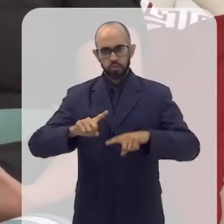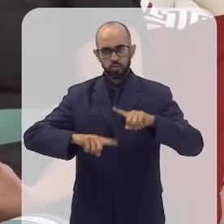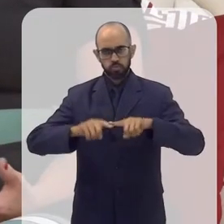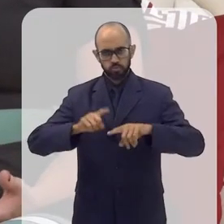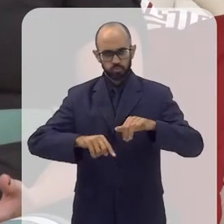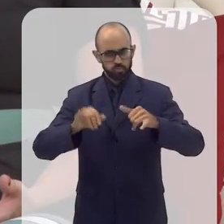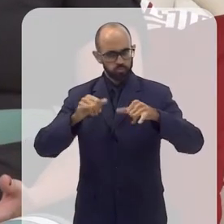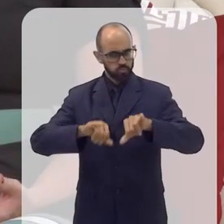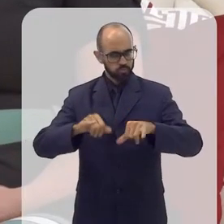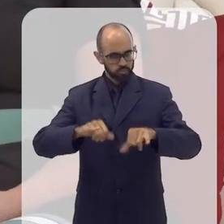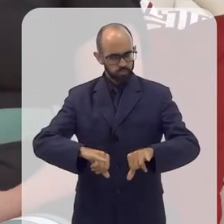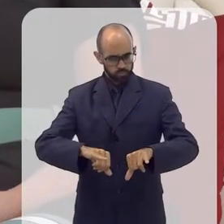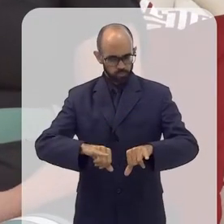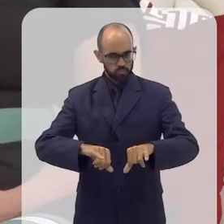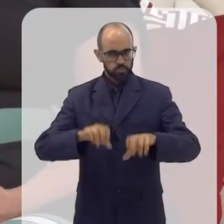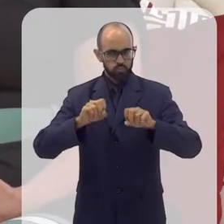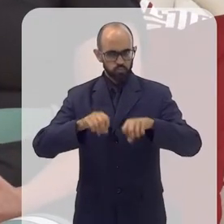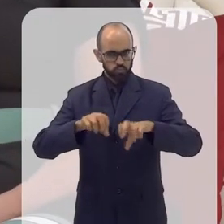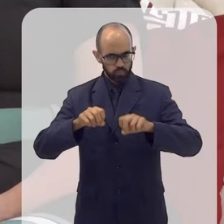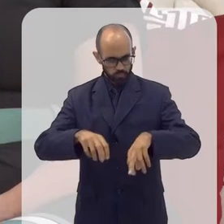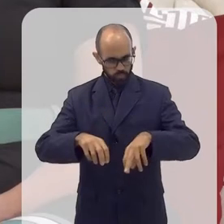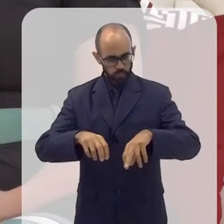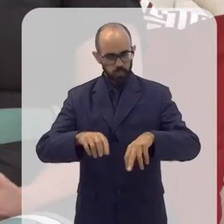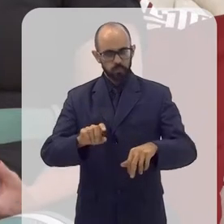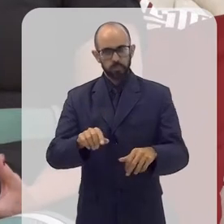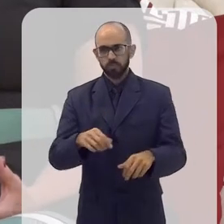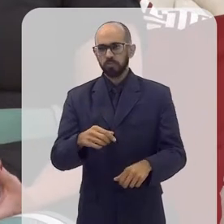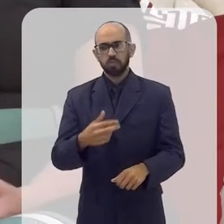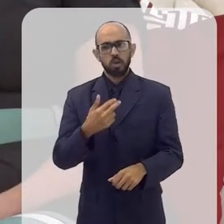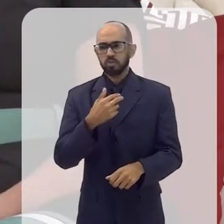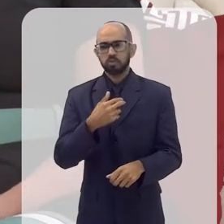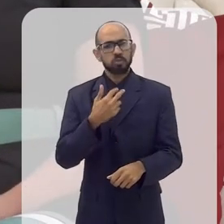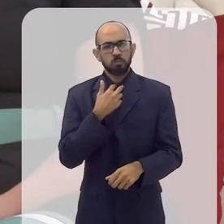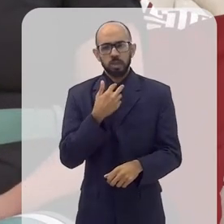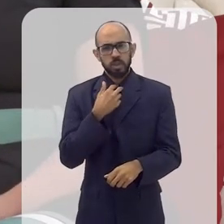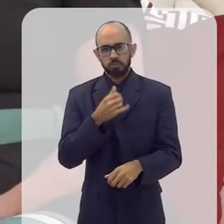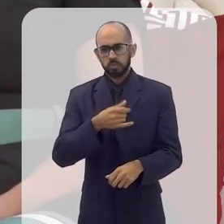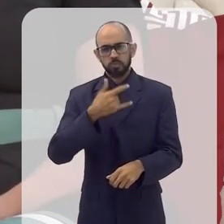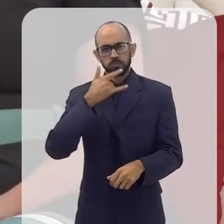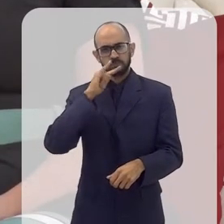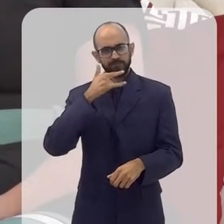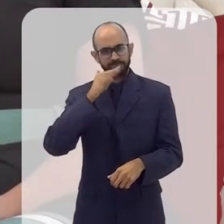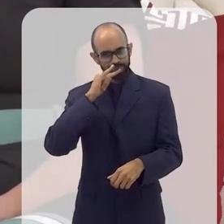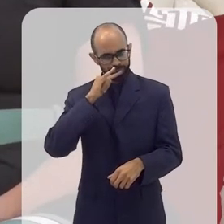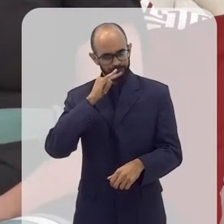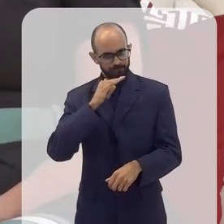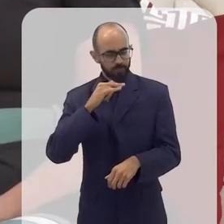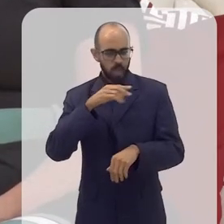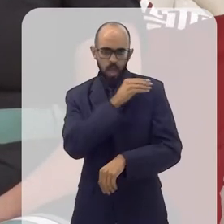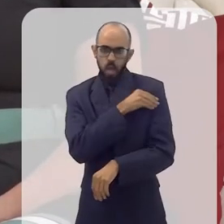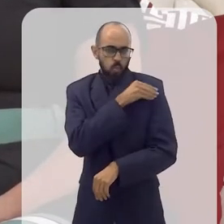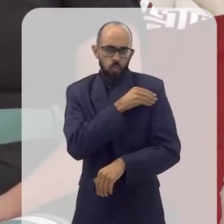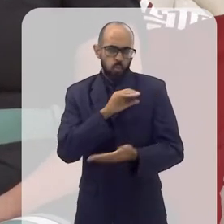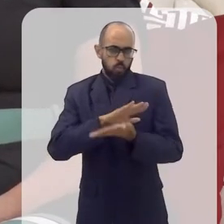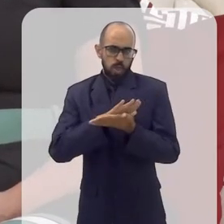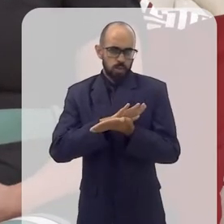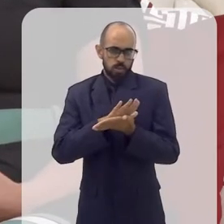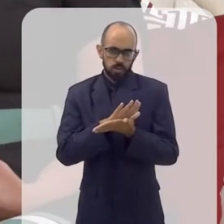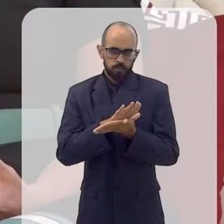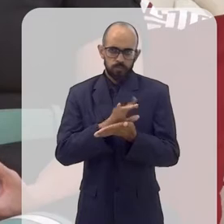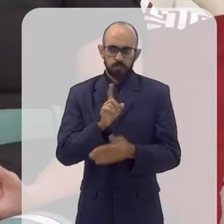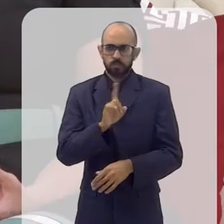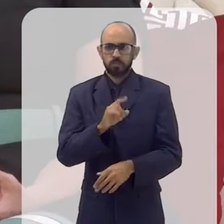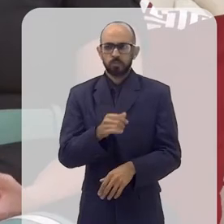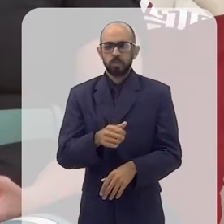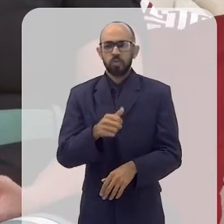substâncias nocivas. Então, nós não bebemos bebidas alcoólicas, nós